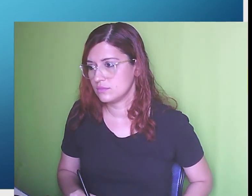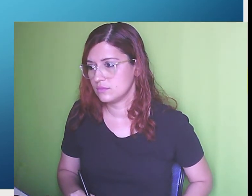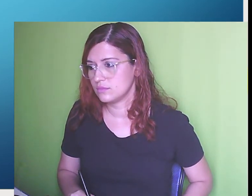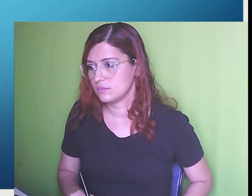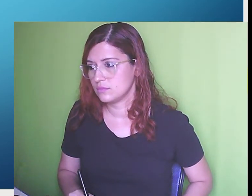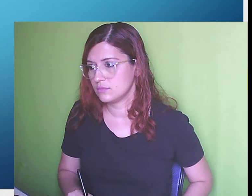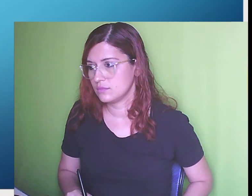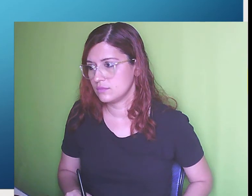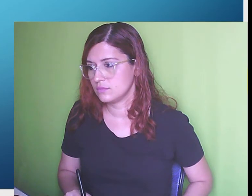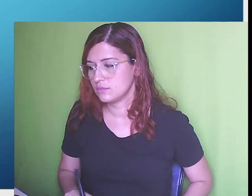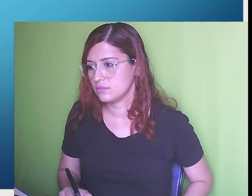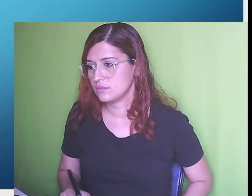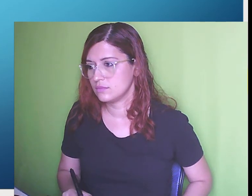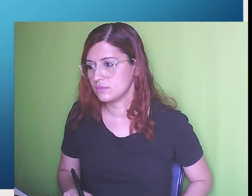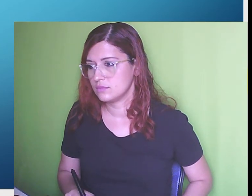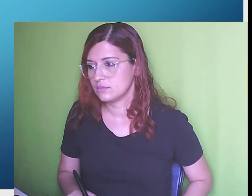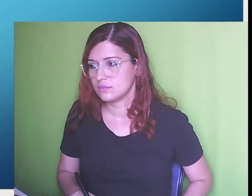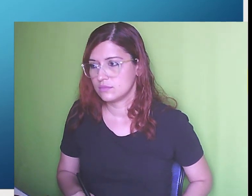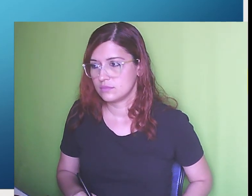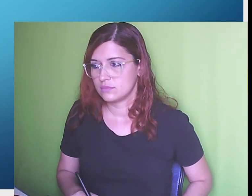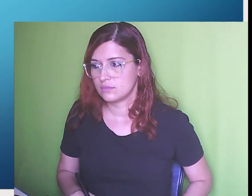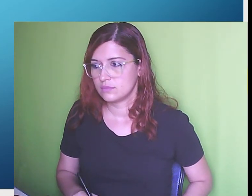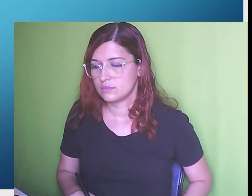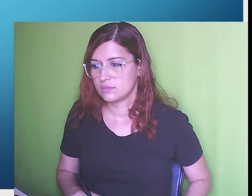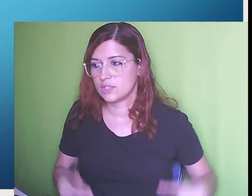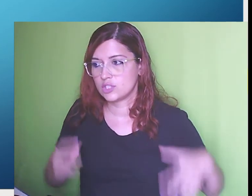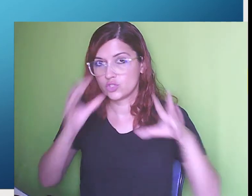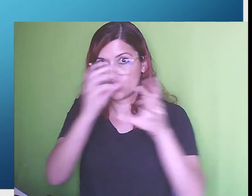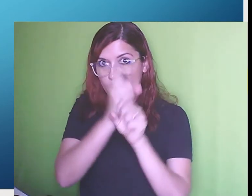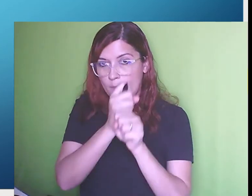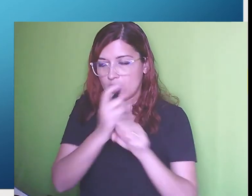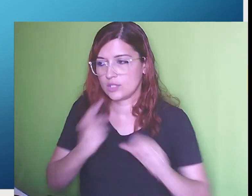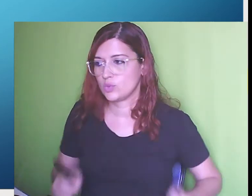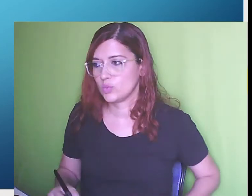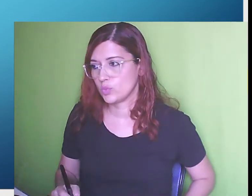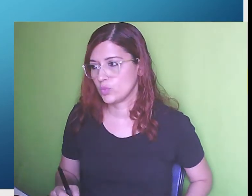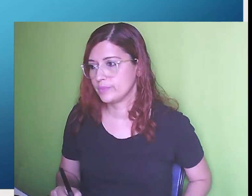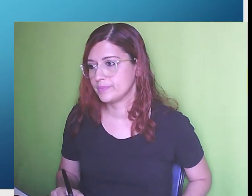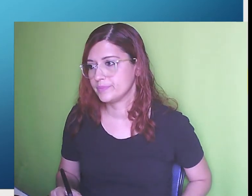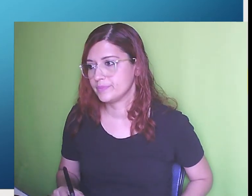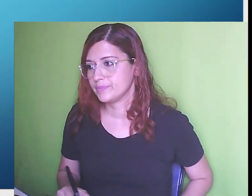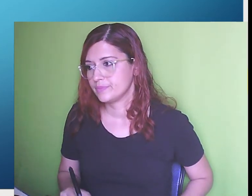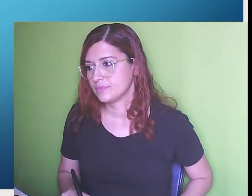separadamente. Vou somar.